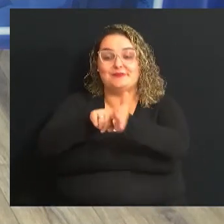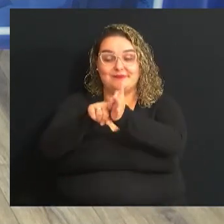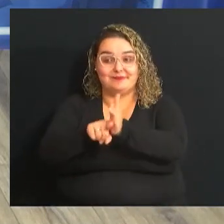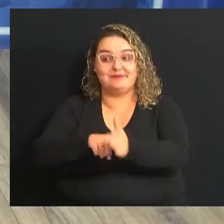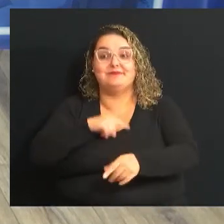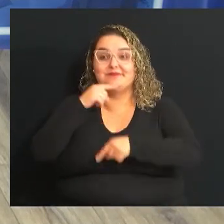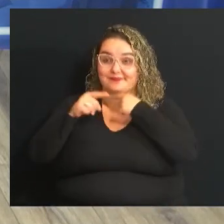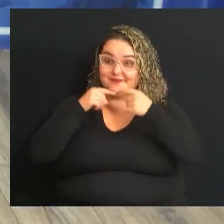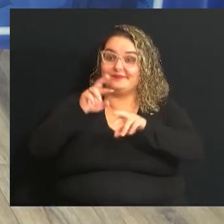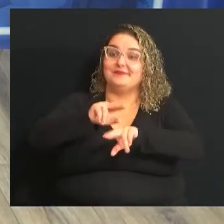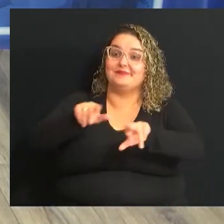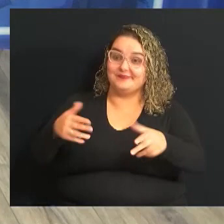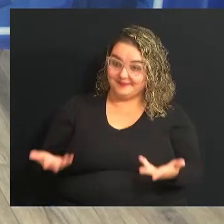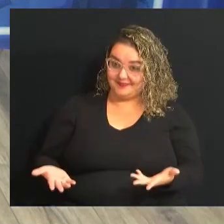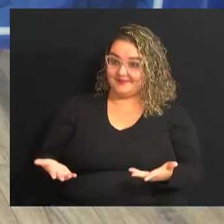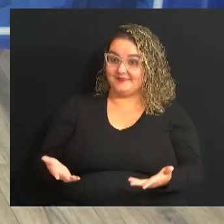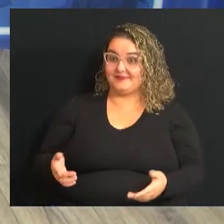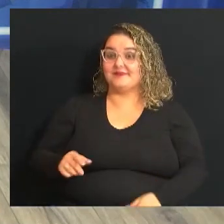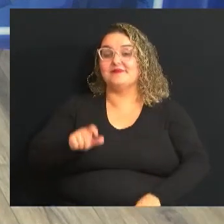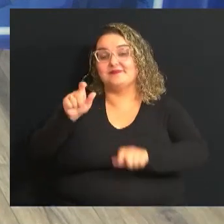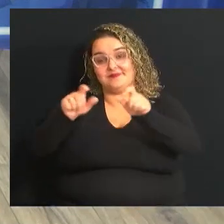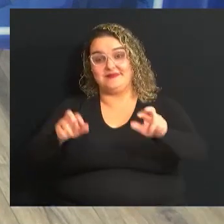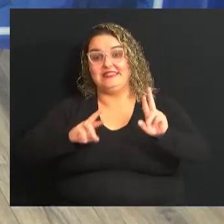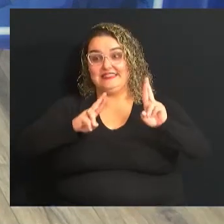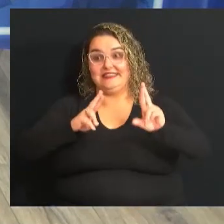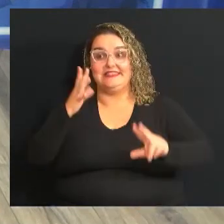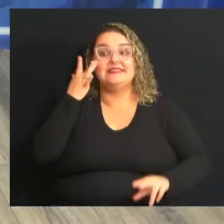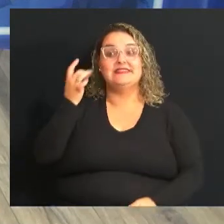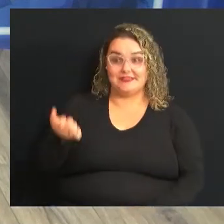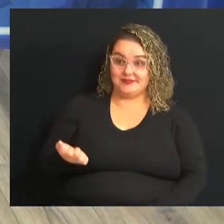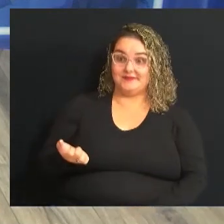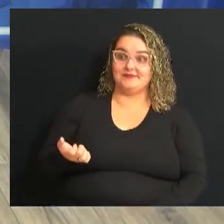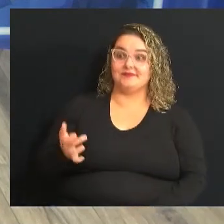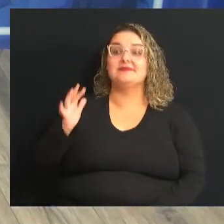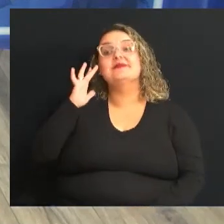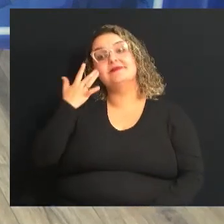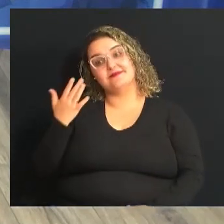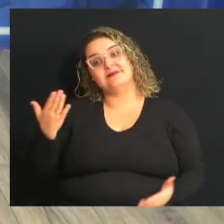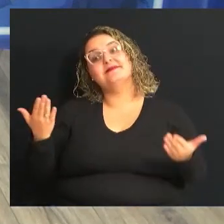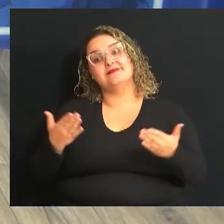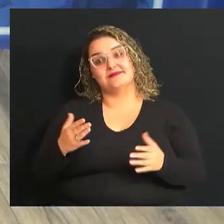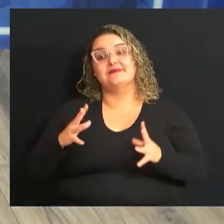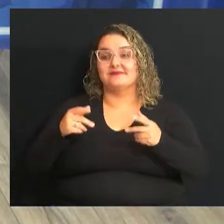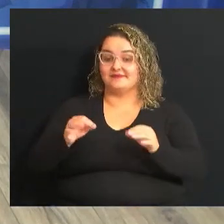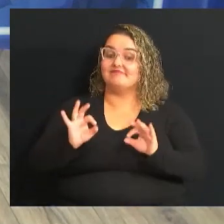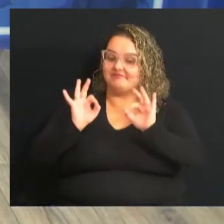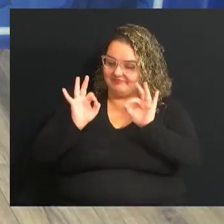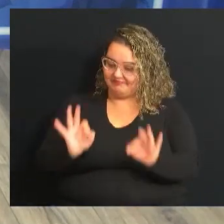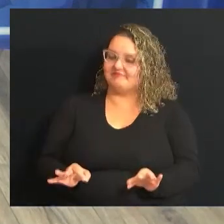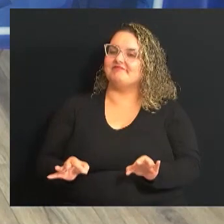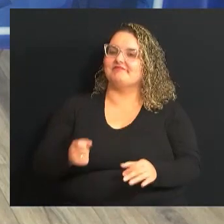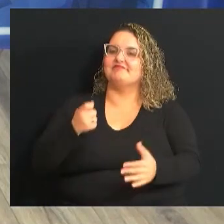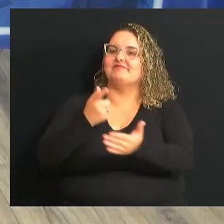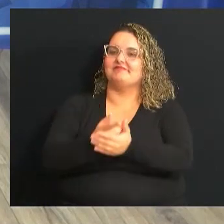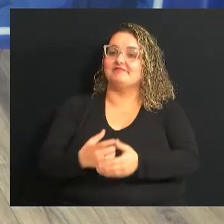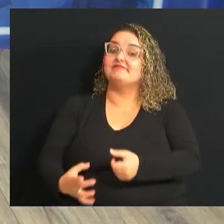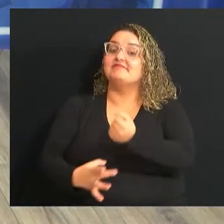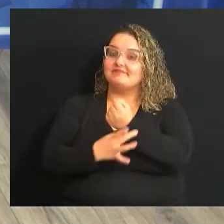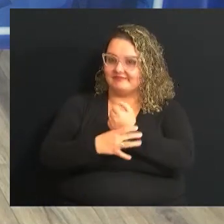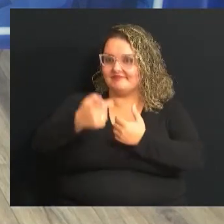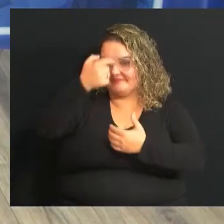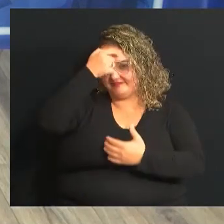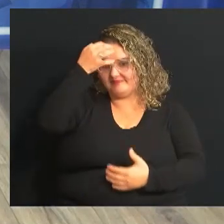pelo pagamento feito mediante a modalidade Pix, justamente por quê? Porque quando você compra